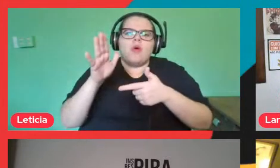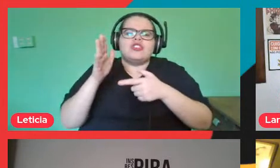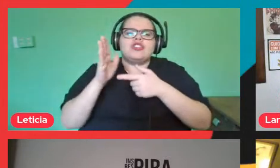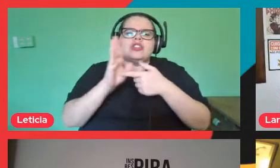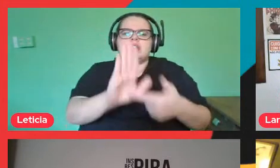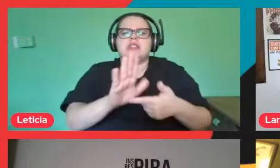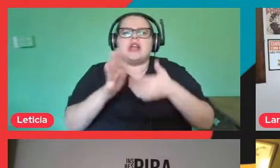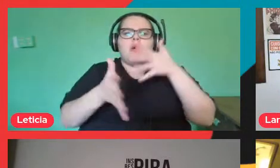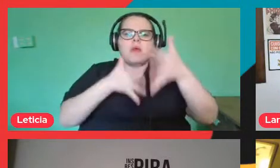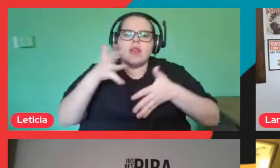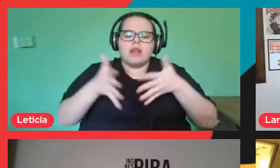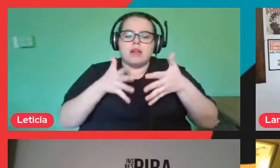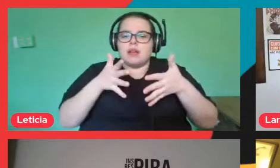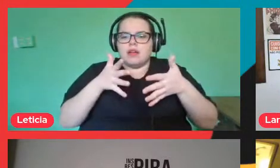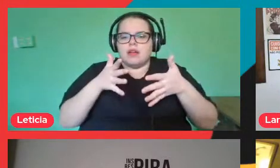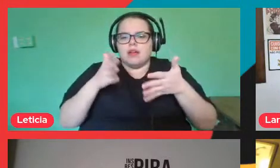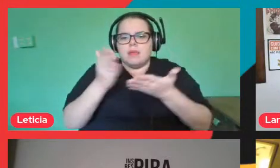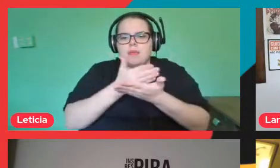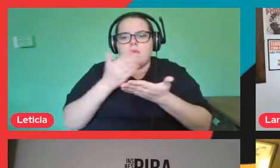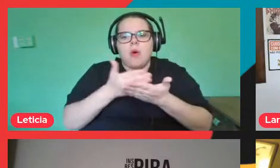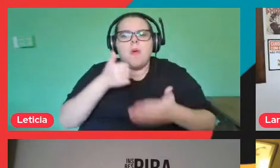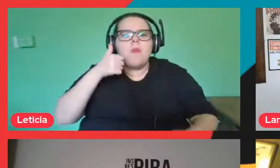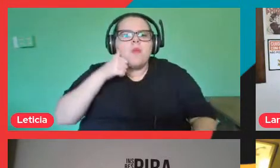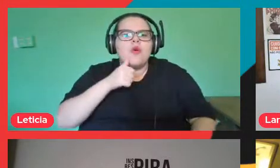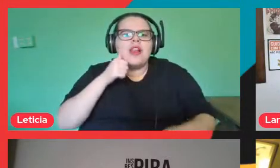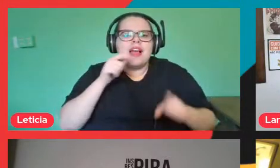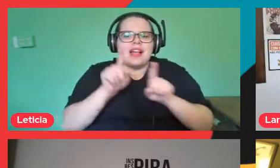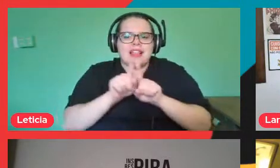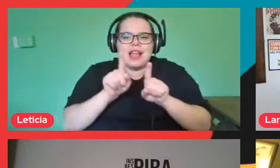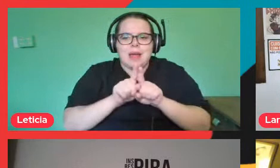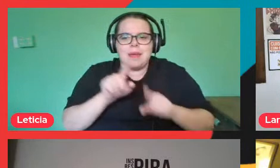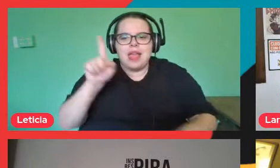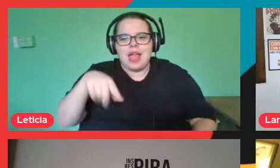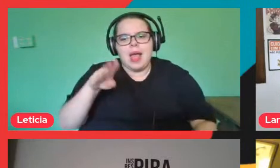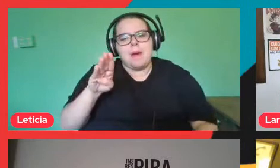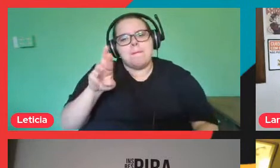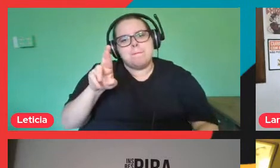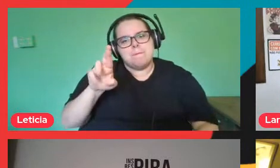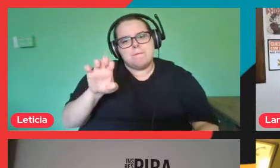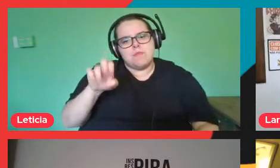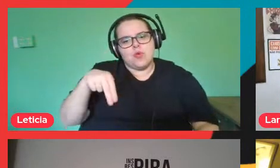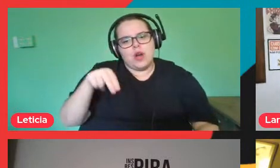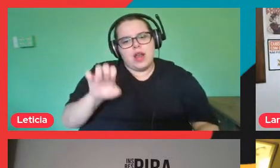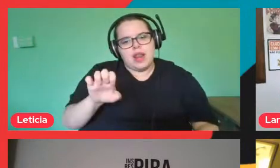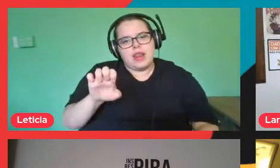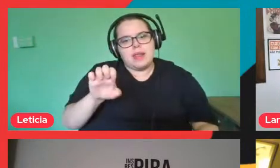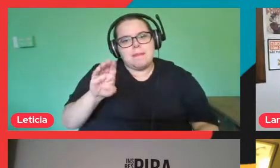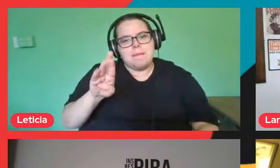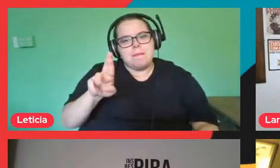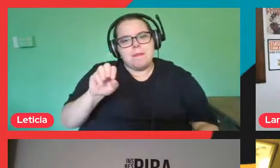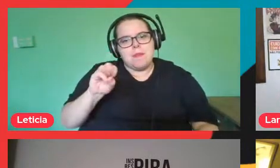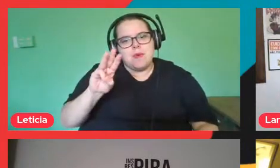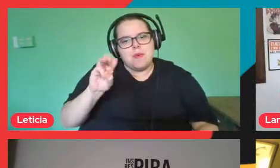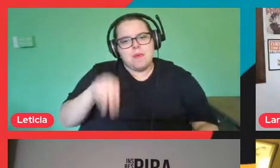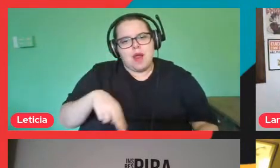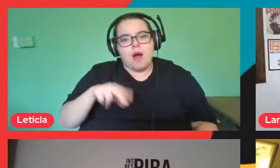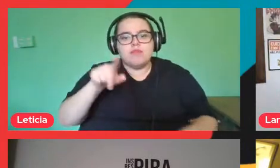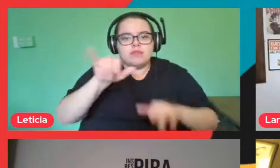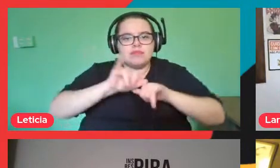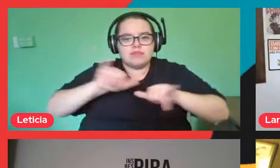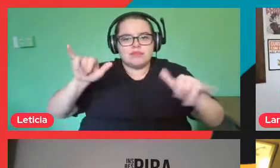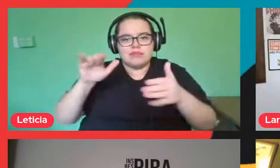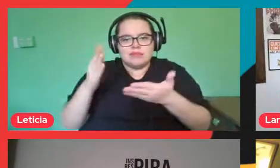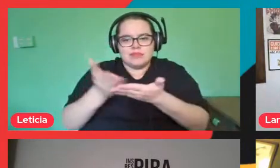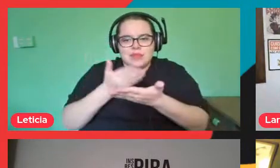uma grande referência para mim, mulher também, é a Brené Brown. E ela lançou, final do ano passado,